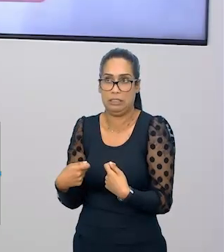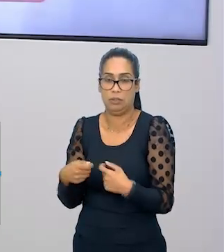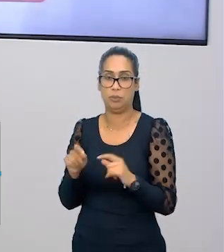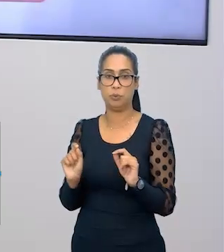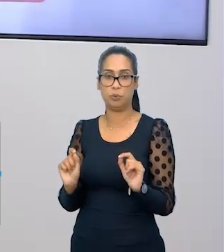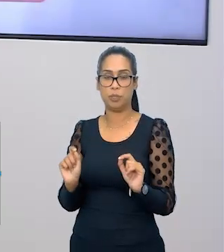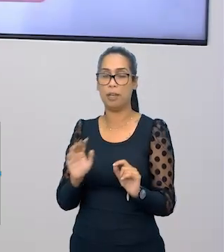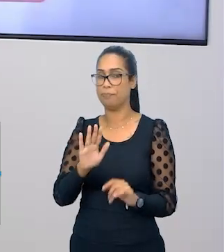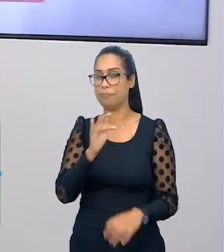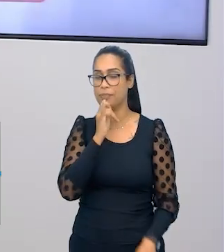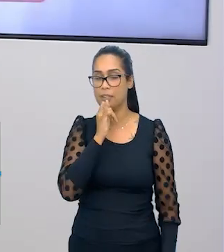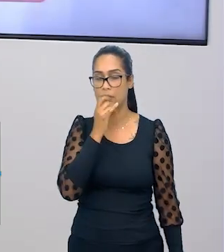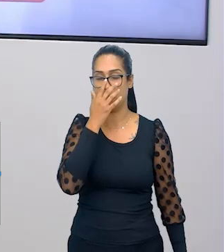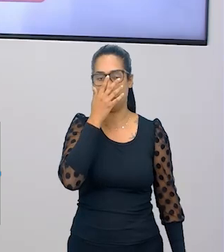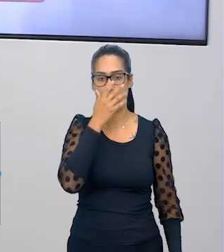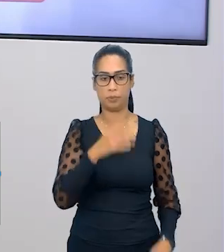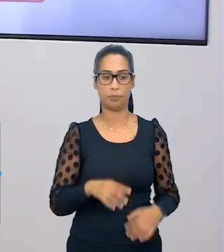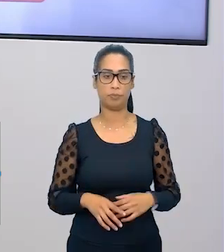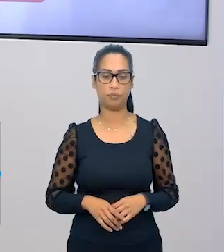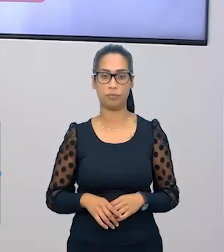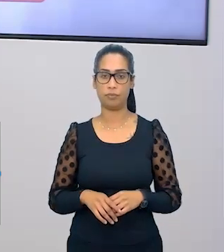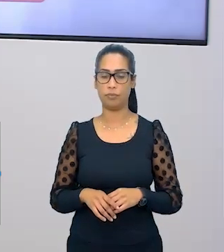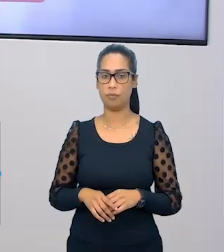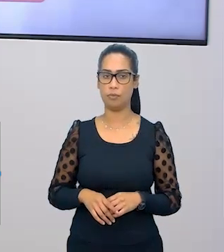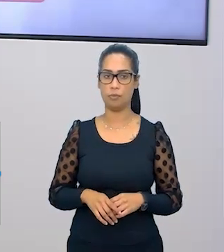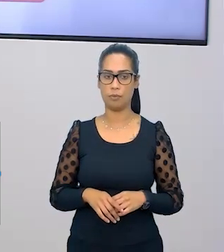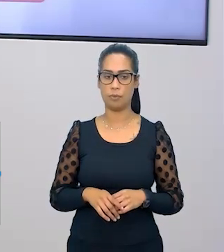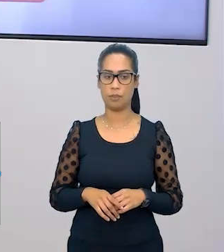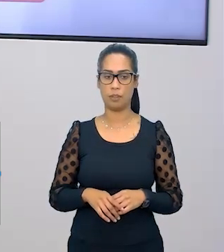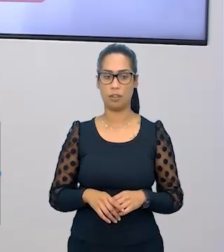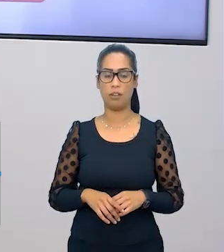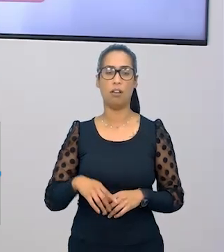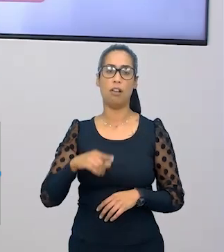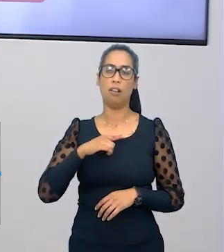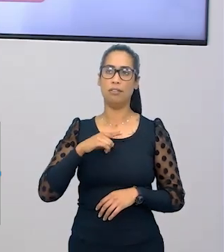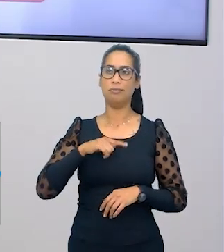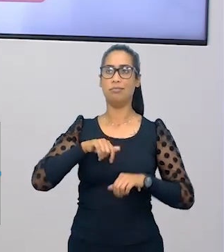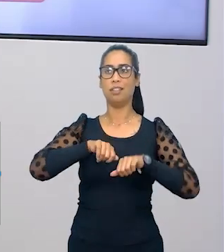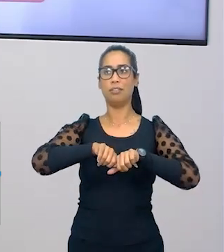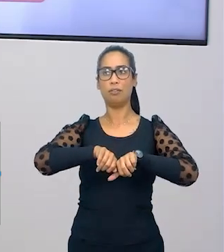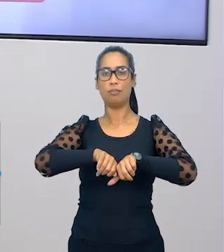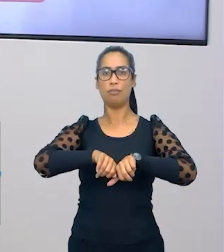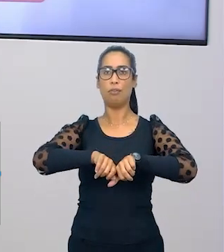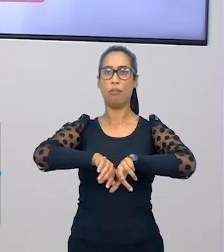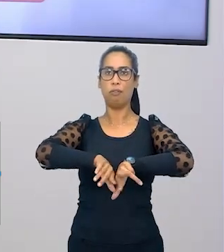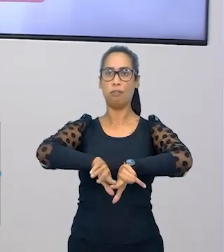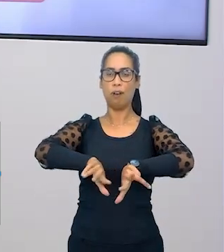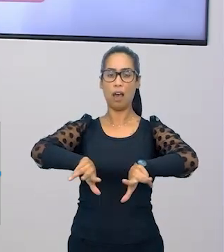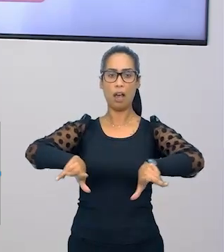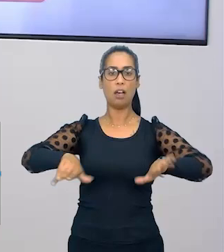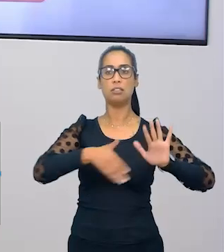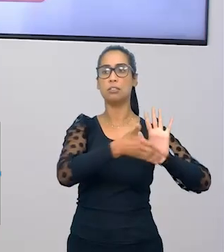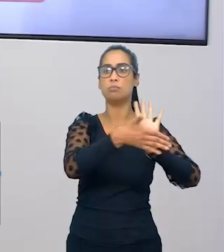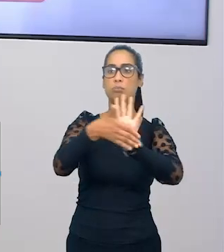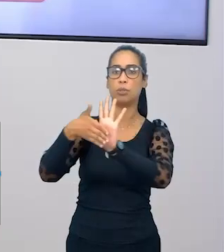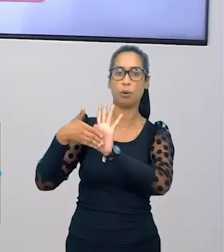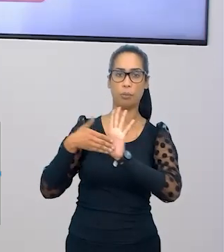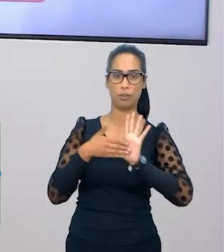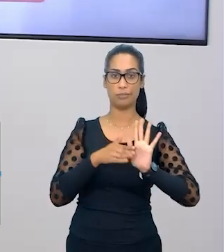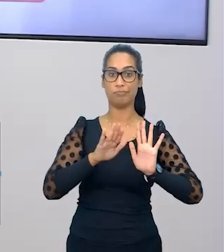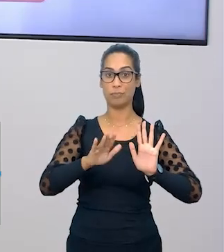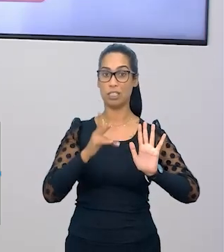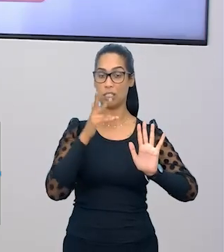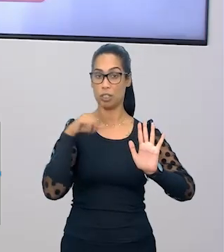Normalmente a gente deixa às vezes escapar, por causa das várias demandas, essa questão da transição, né? Então, tá saindo lá dos